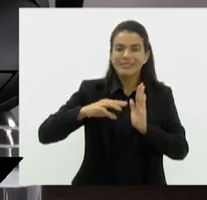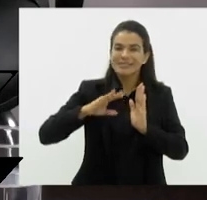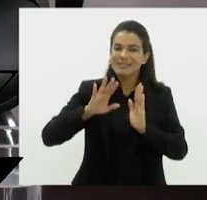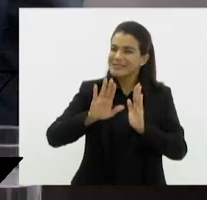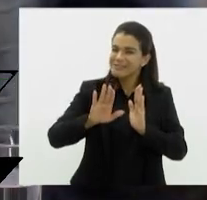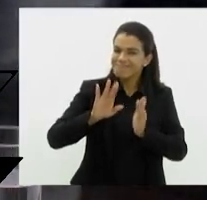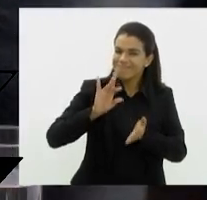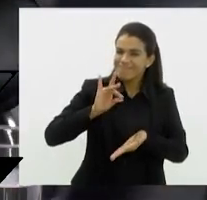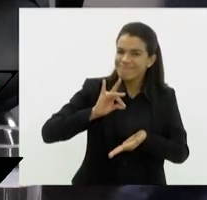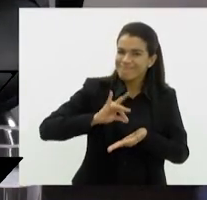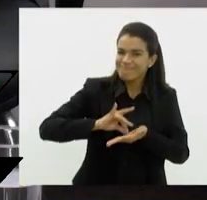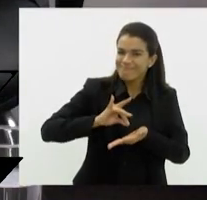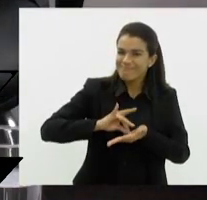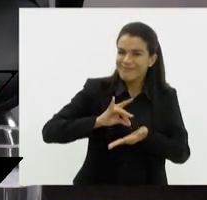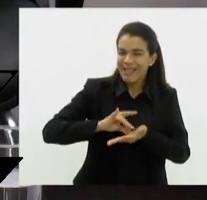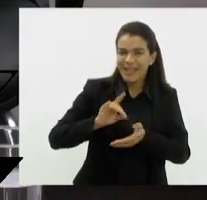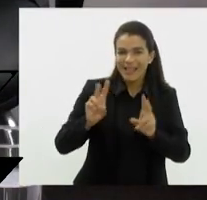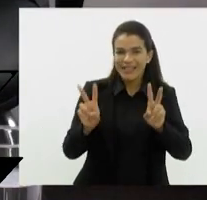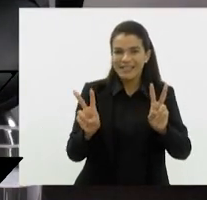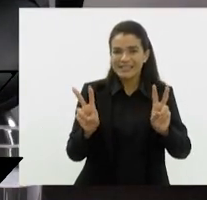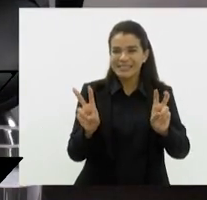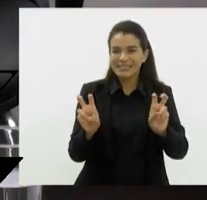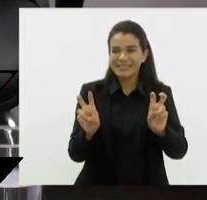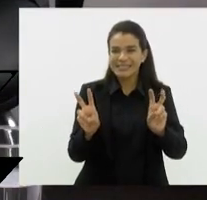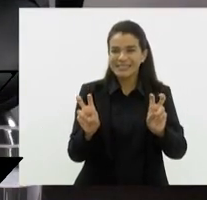se realmente esse tema